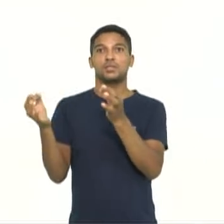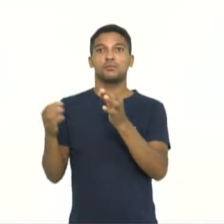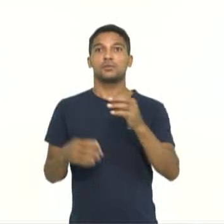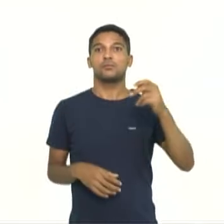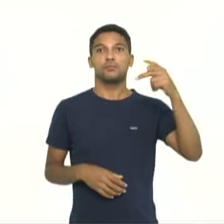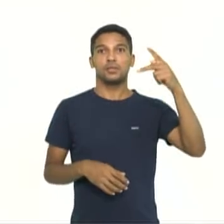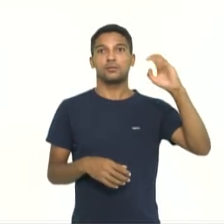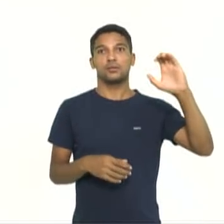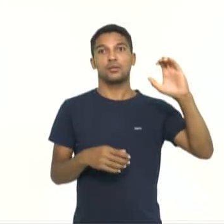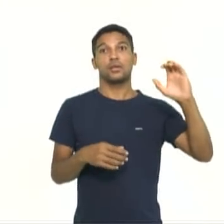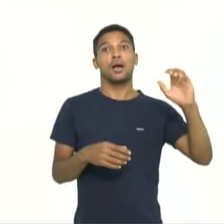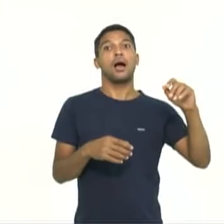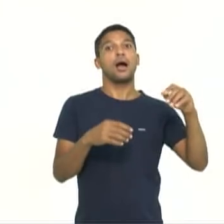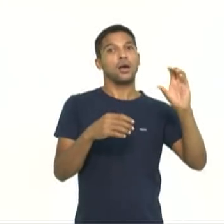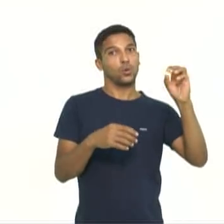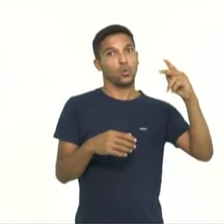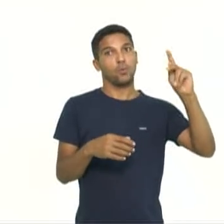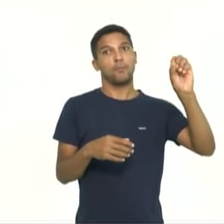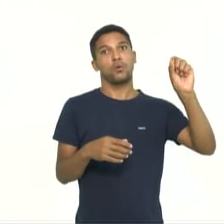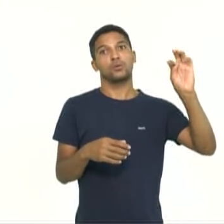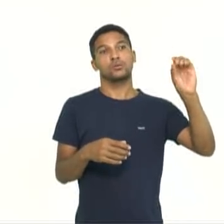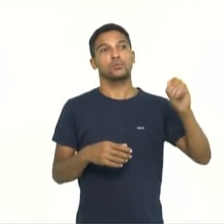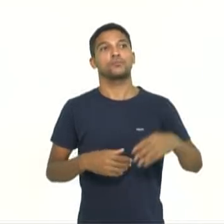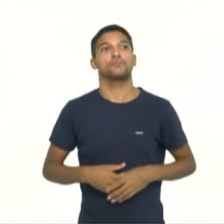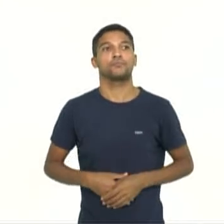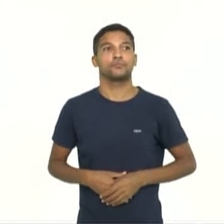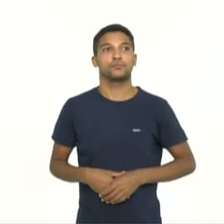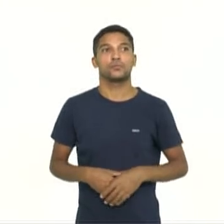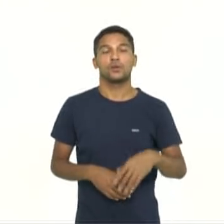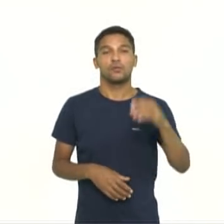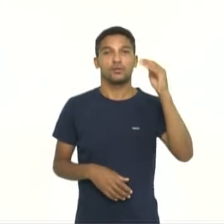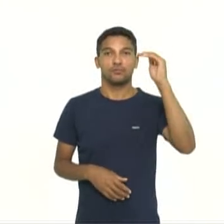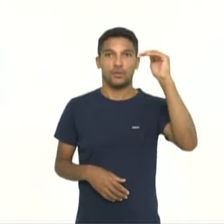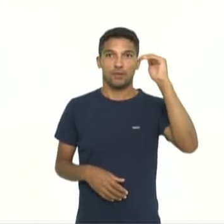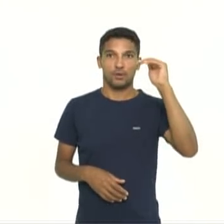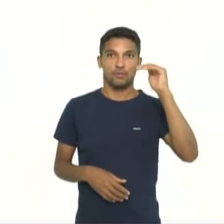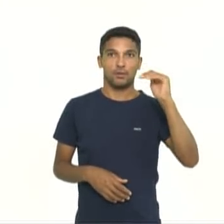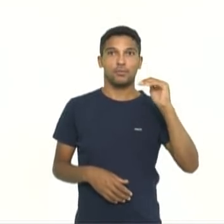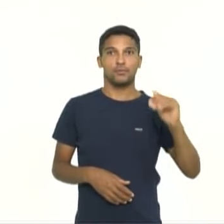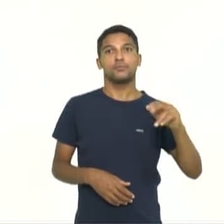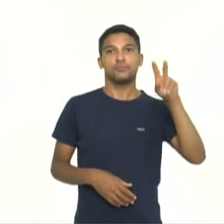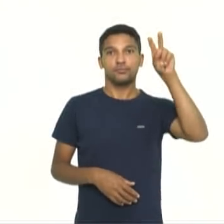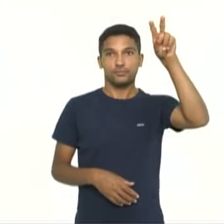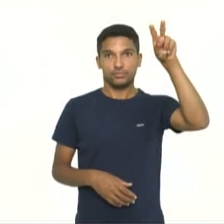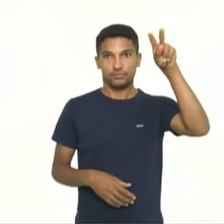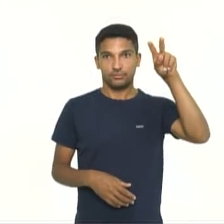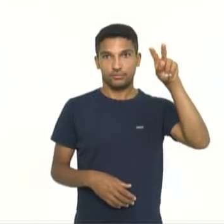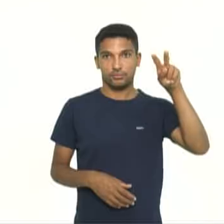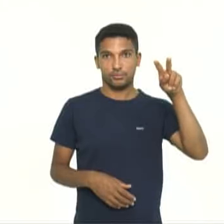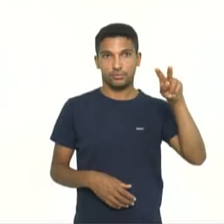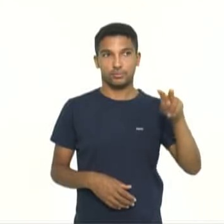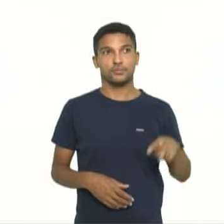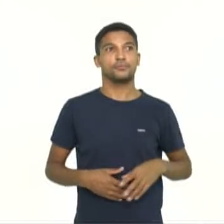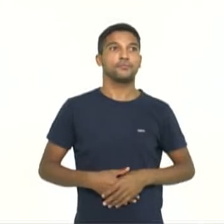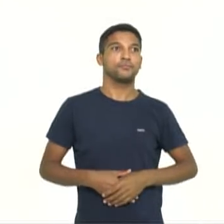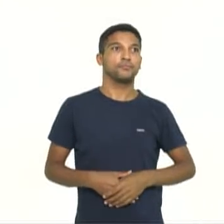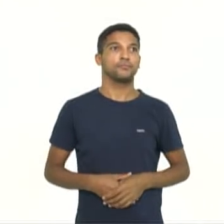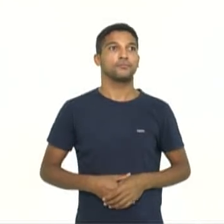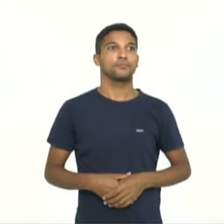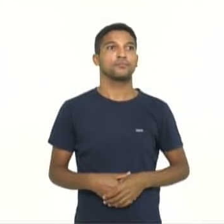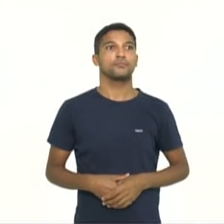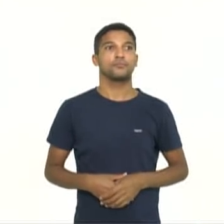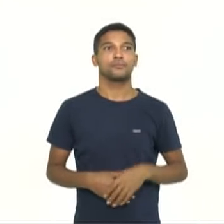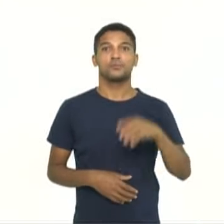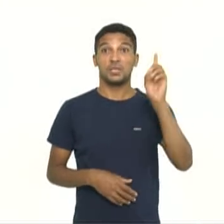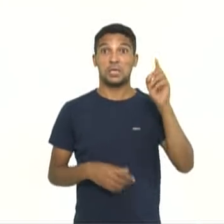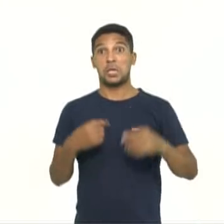os donos da terra. Na letra C, chegou ao bar, cantou, dançou, bebeu e foi embora. D, eu